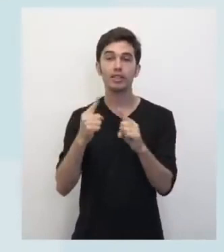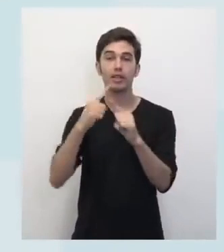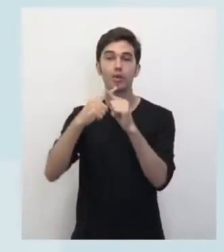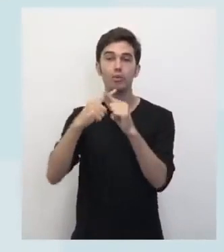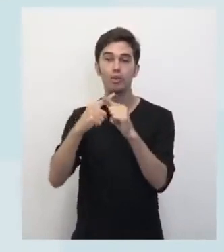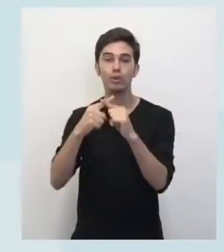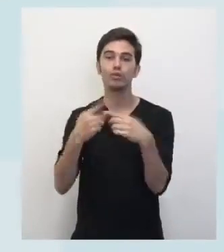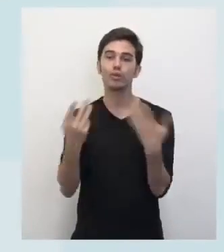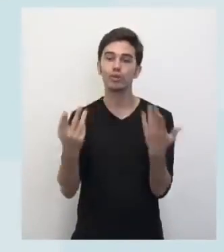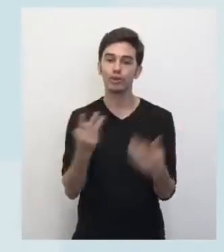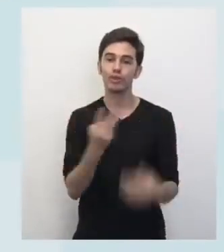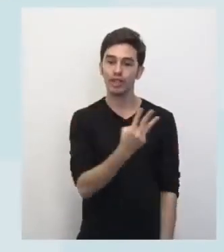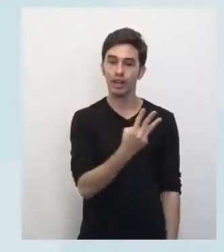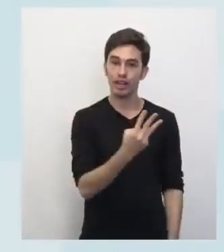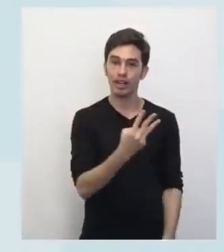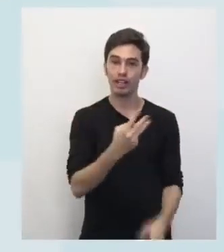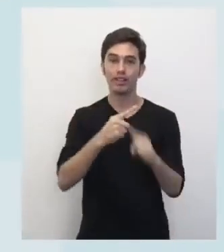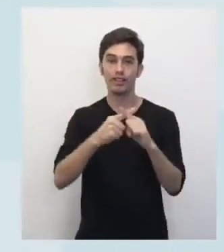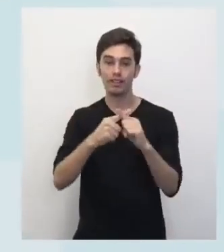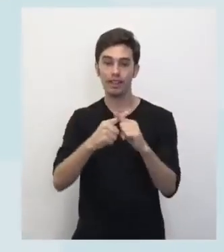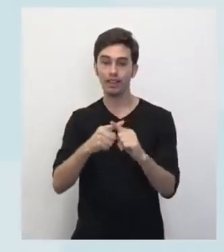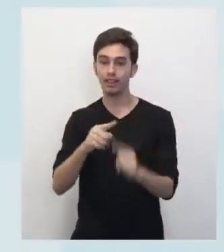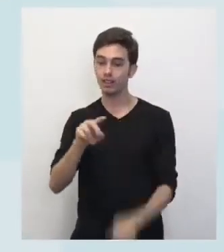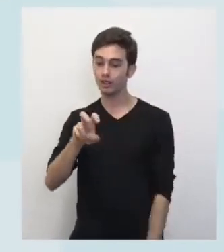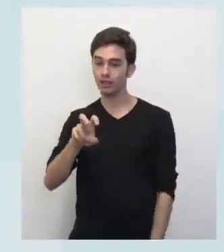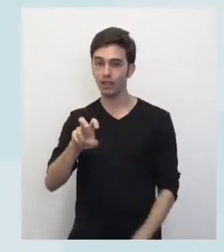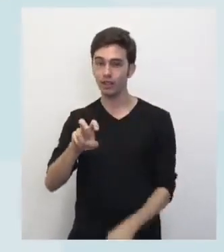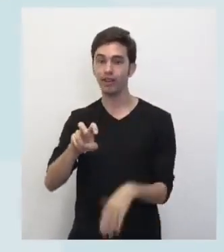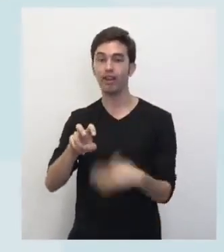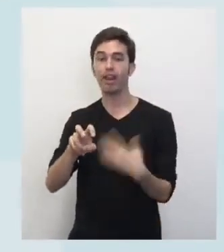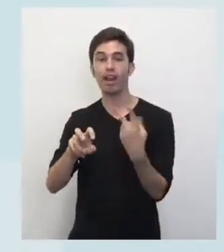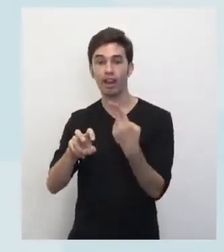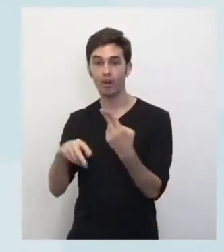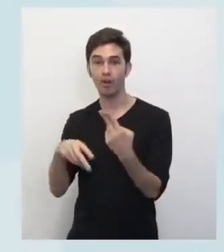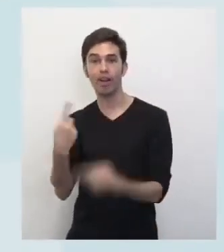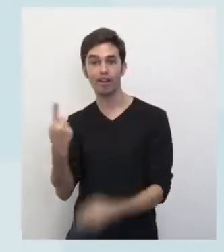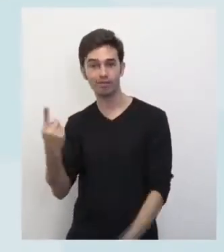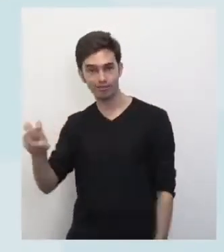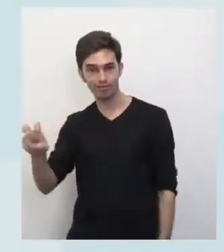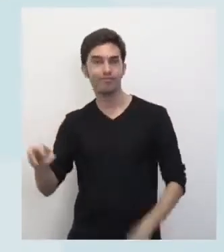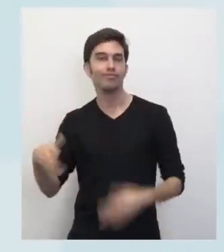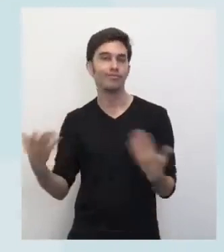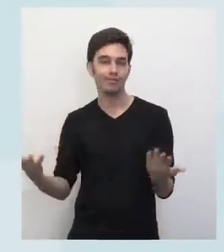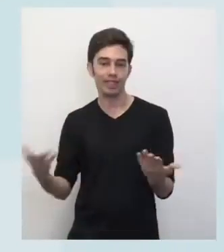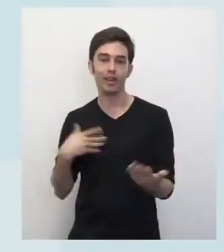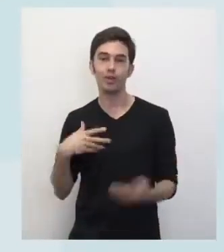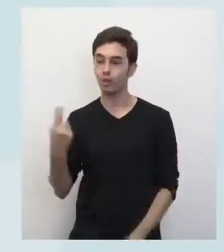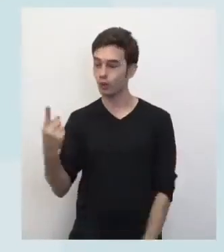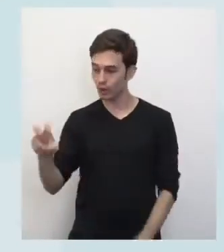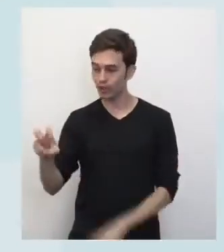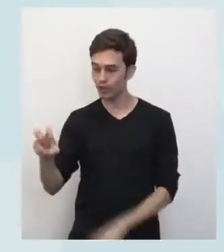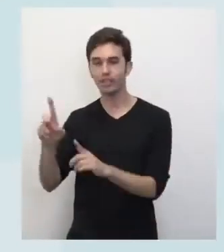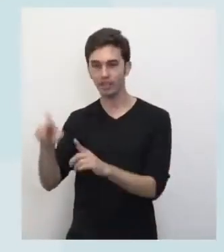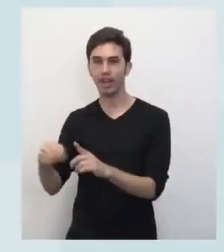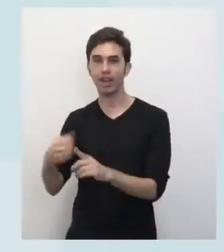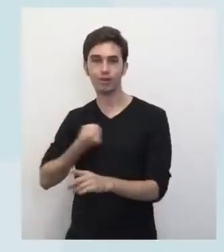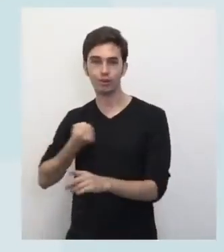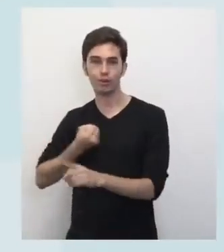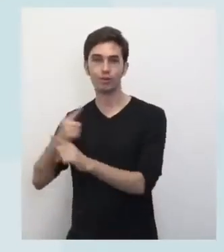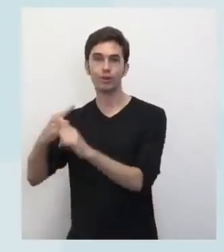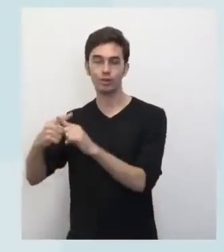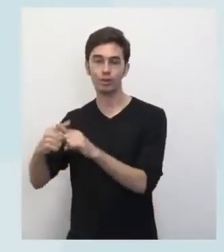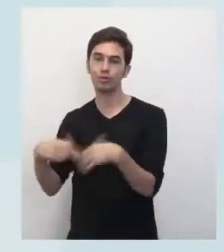dizer, ó, 3 que multiplica o 5 dá 15, né? Então, o 15 aqui é múltiplo, ó, que nem nós